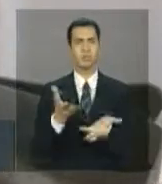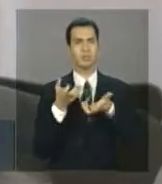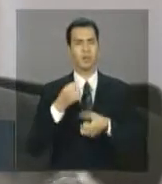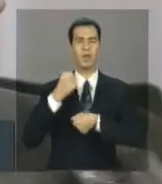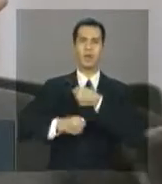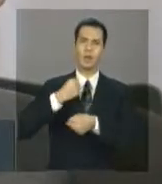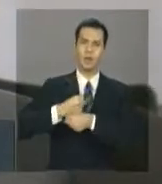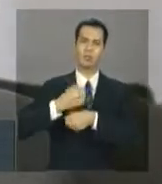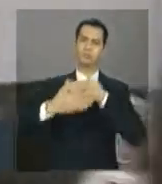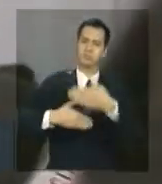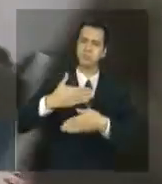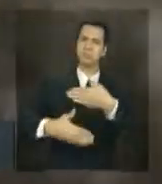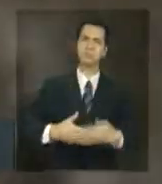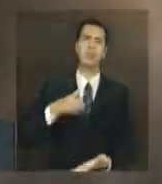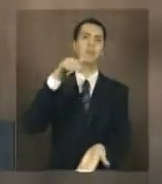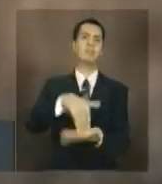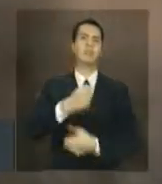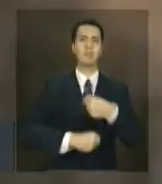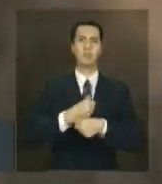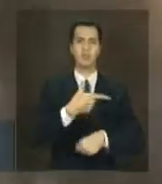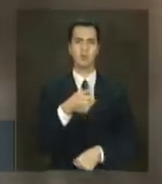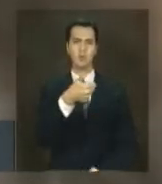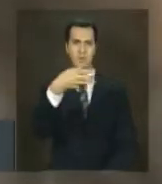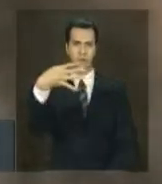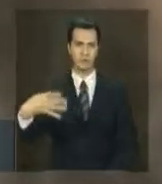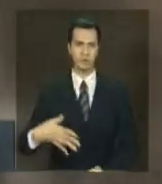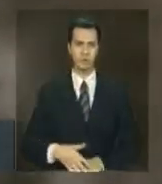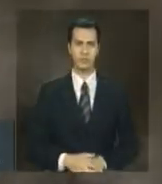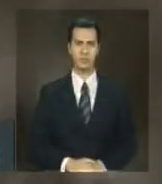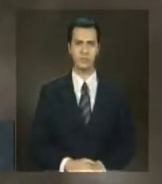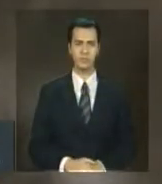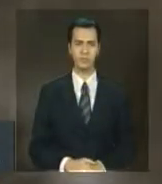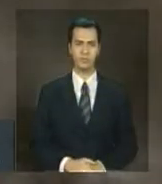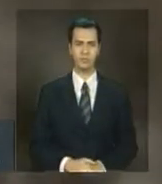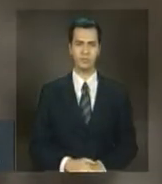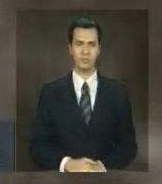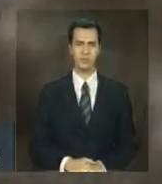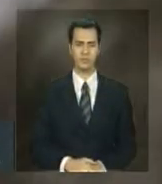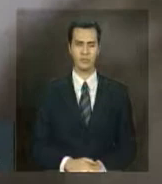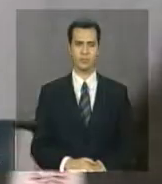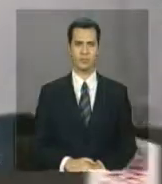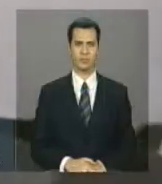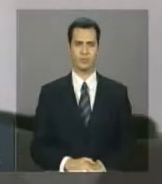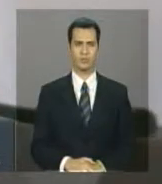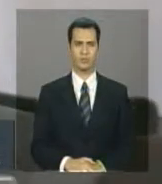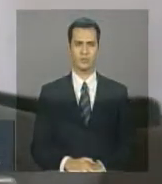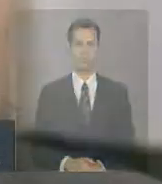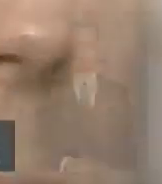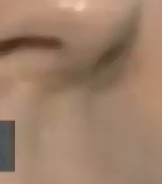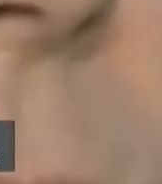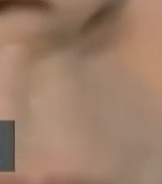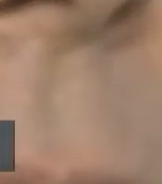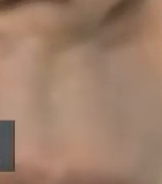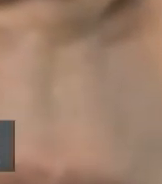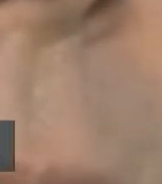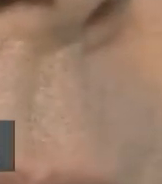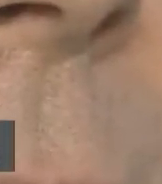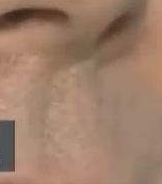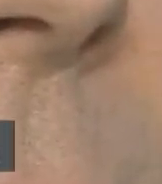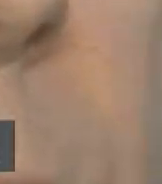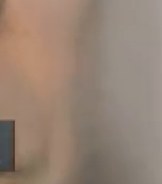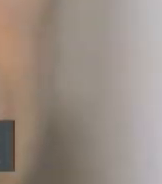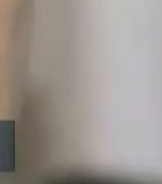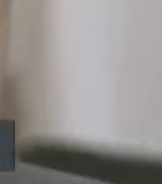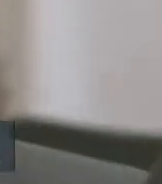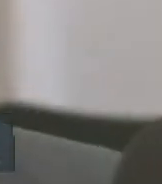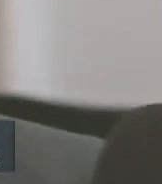corte nas emendas não vai na contramão exatamente disso, ministro, que é exatamente nos municípios esse investimento, que é miúdo, mas que gera um